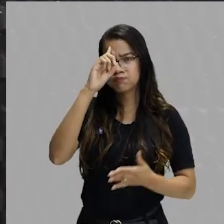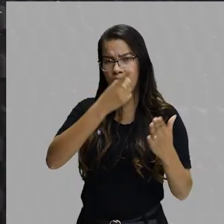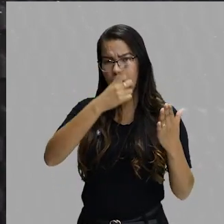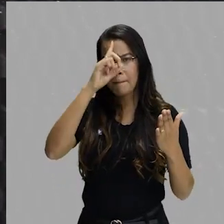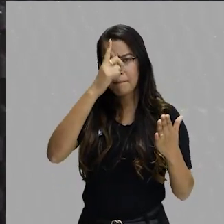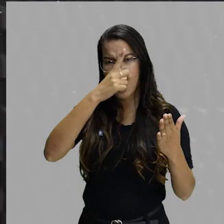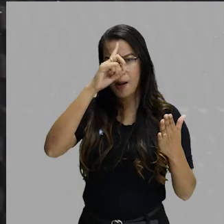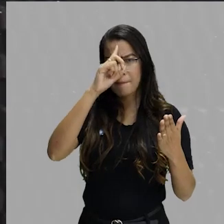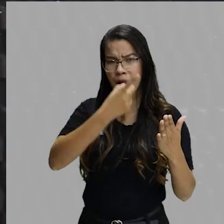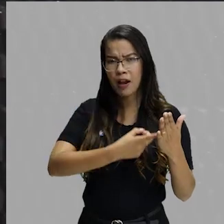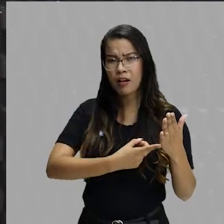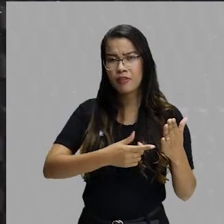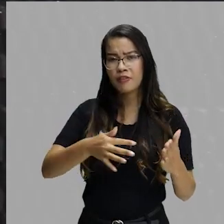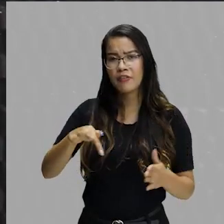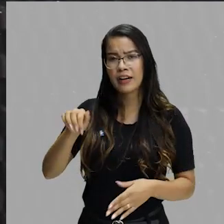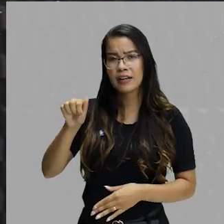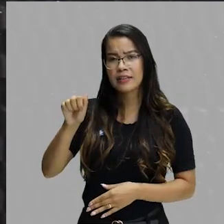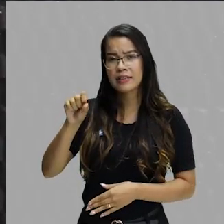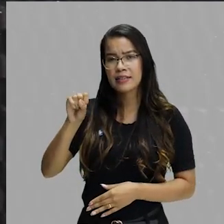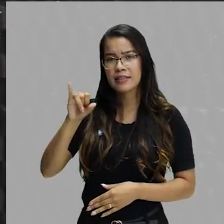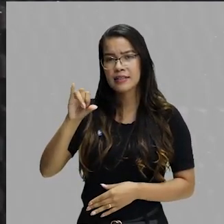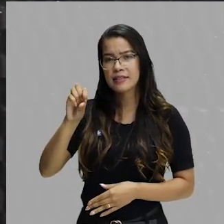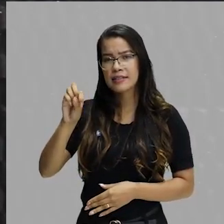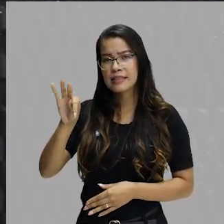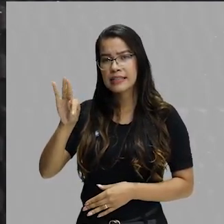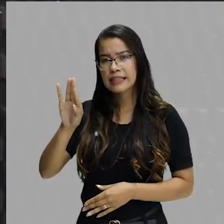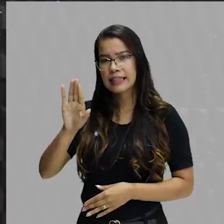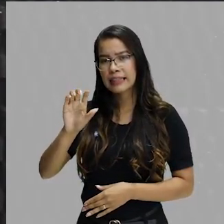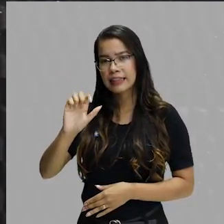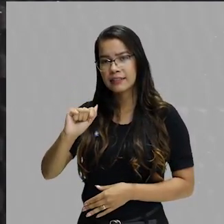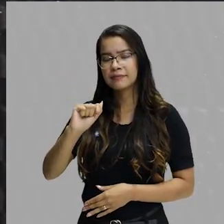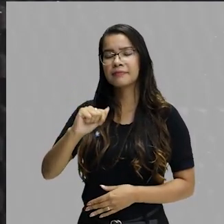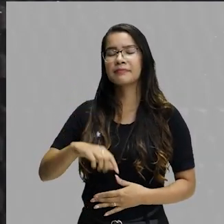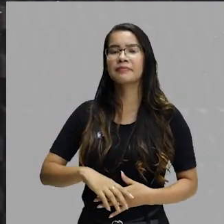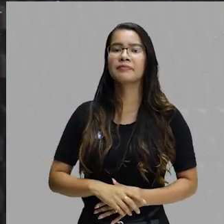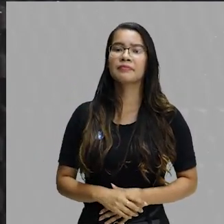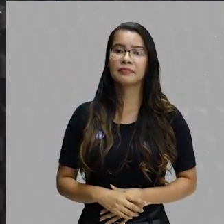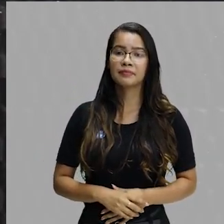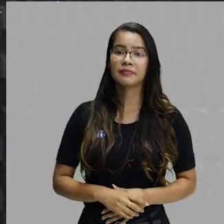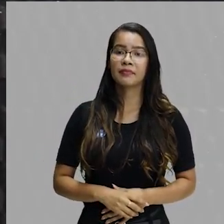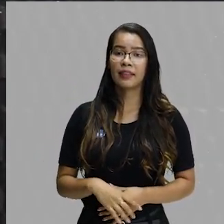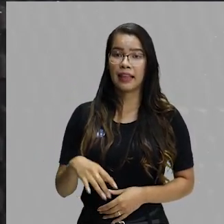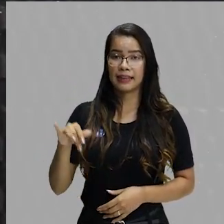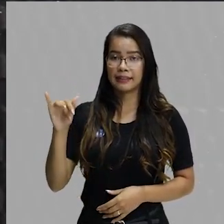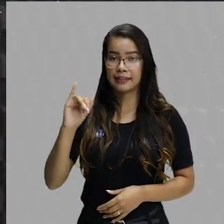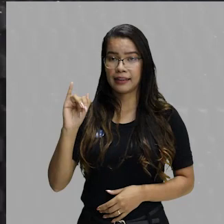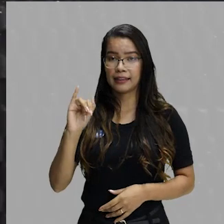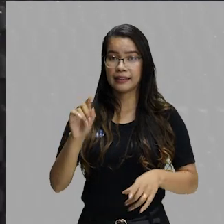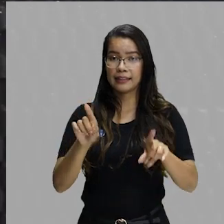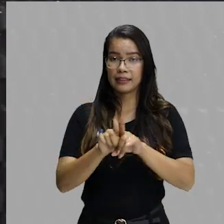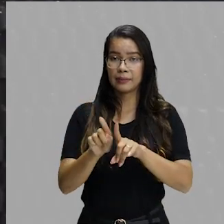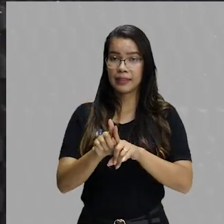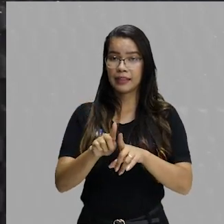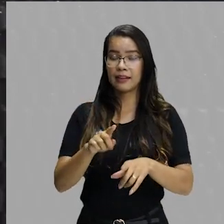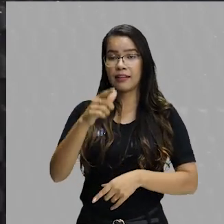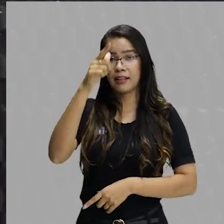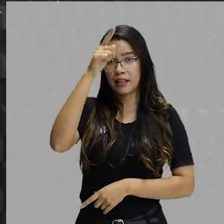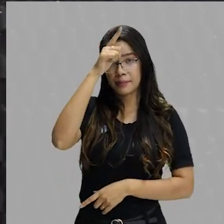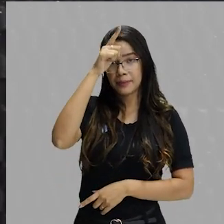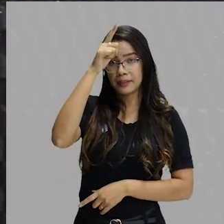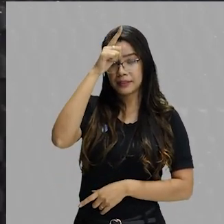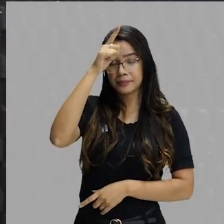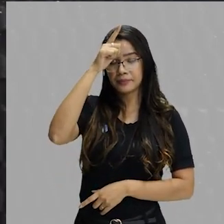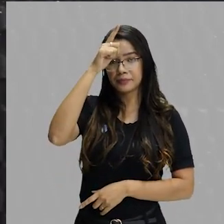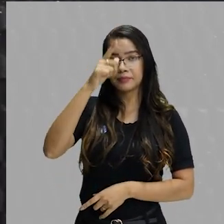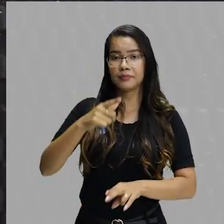se define como regime político fascista na Itália e na Alemanha, onde na Alemanha ele é